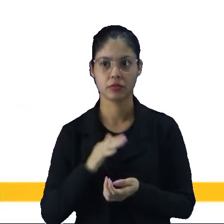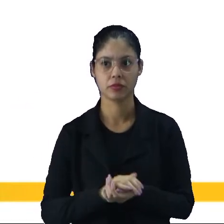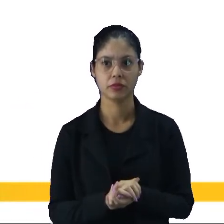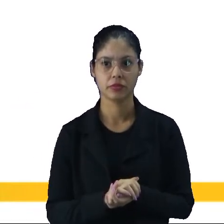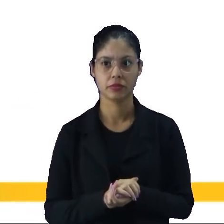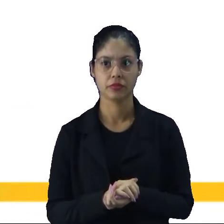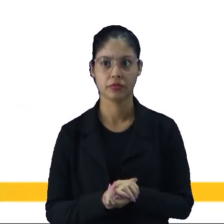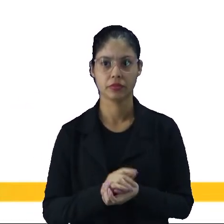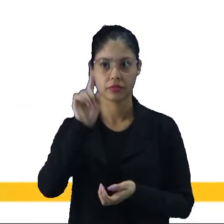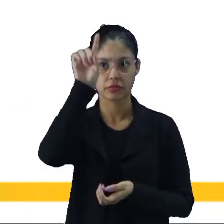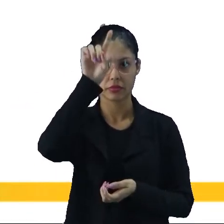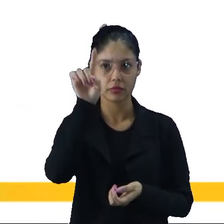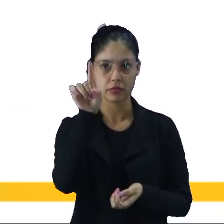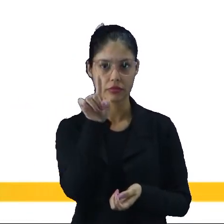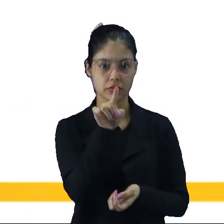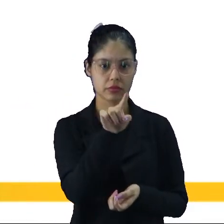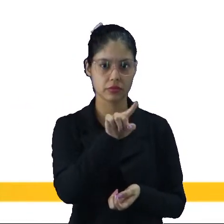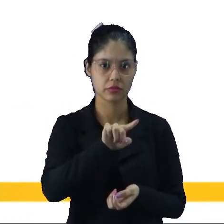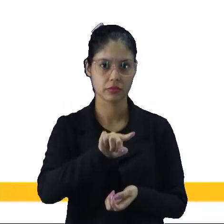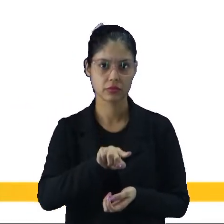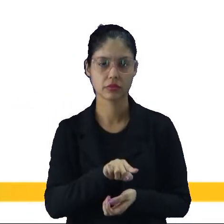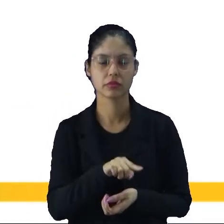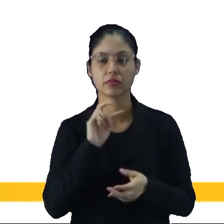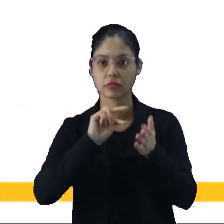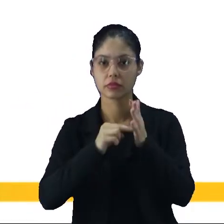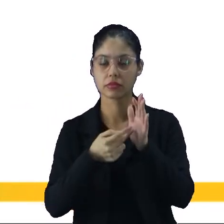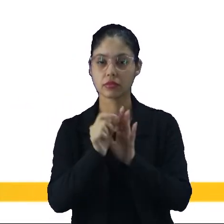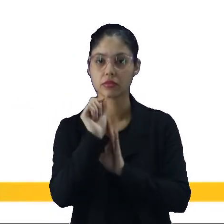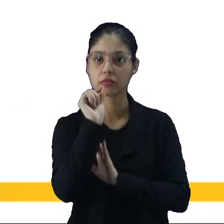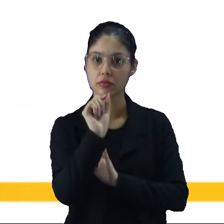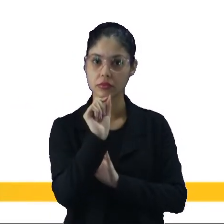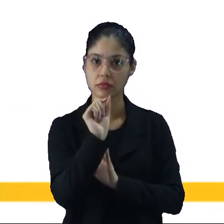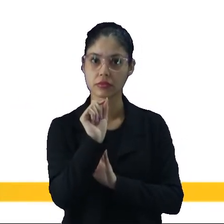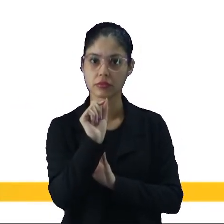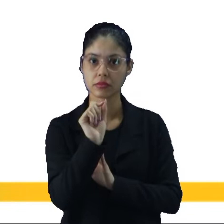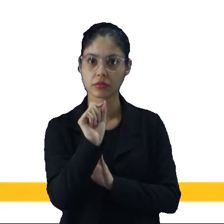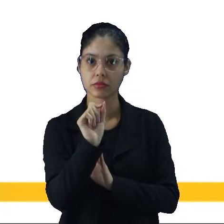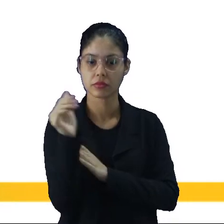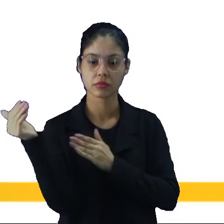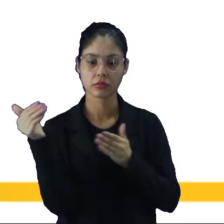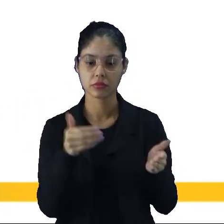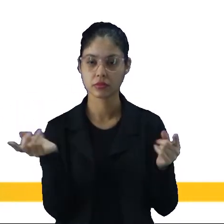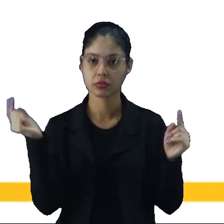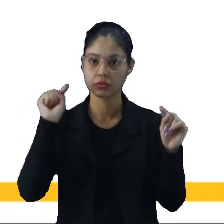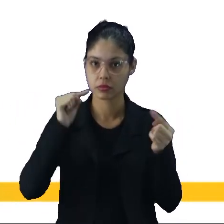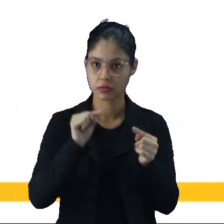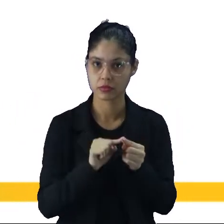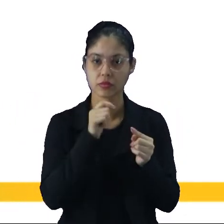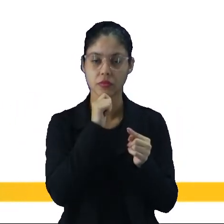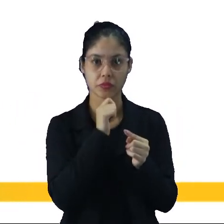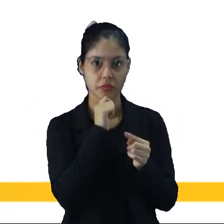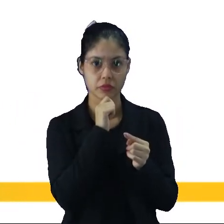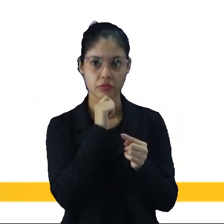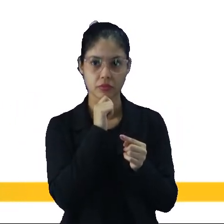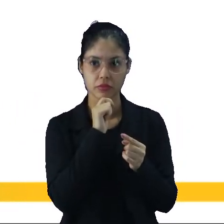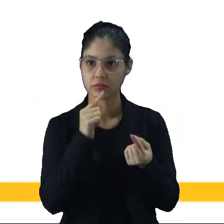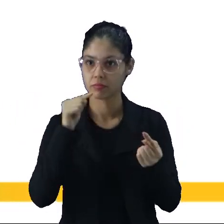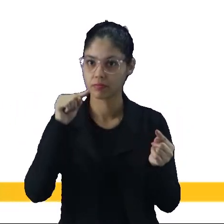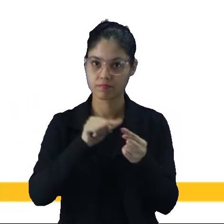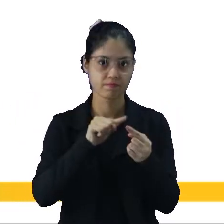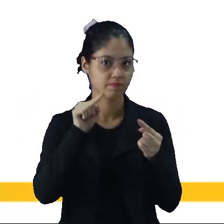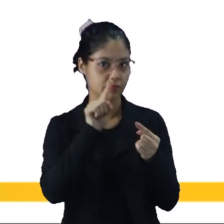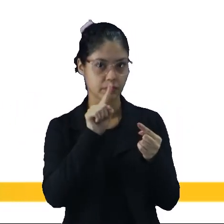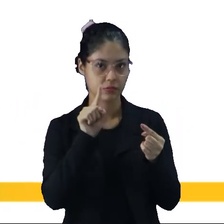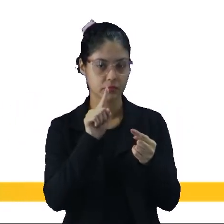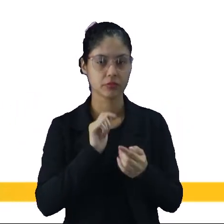Esse traço aqui, ó, pontilhado, quer dizer que ela vai chegar muito perto, mas não vai tocar,